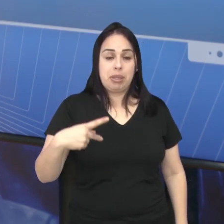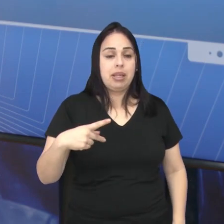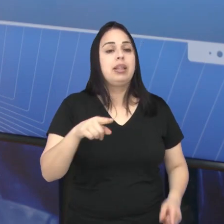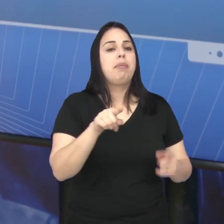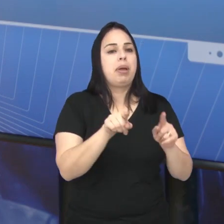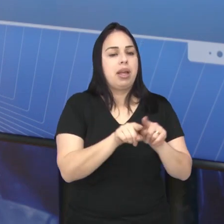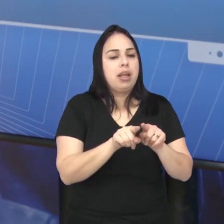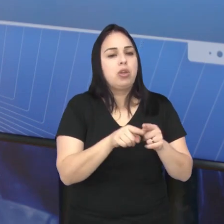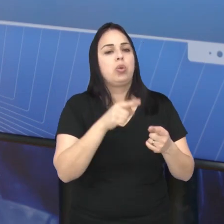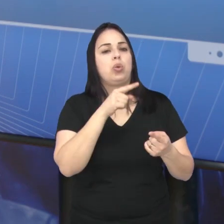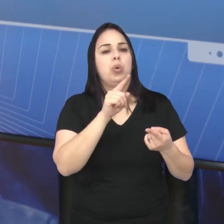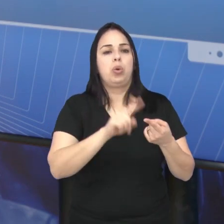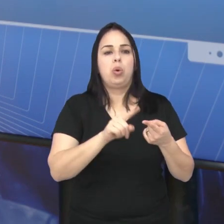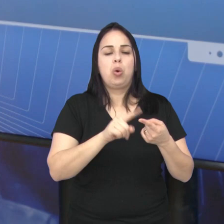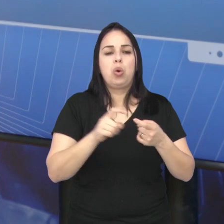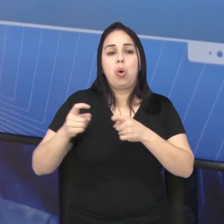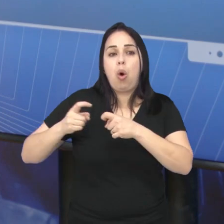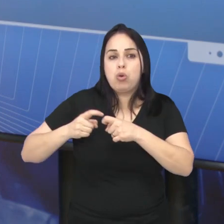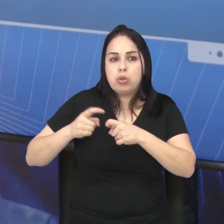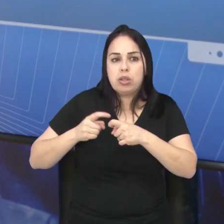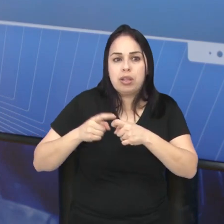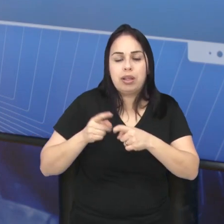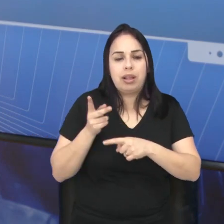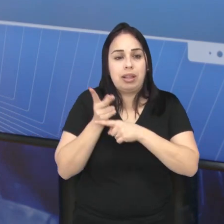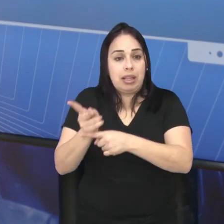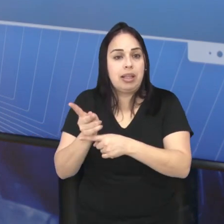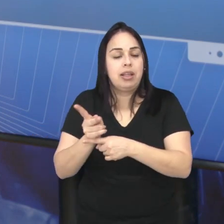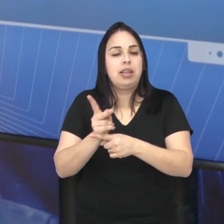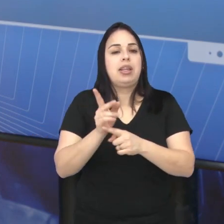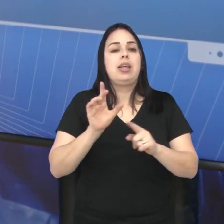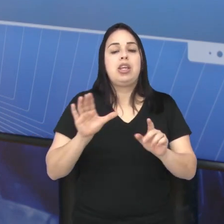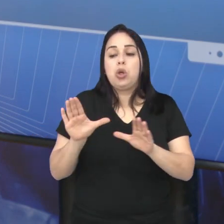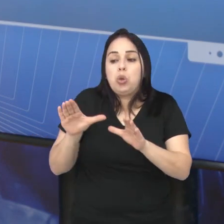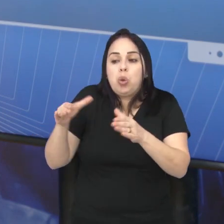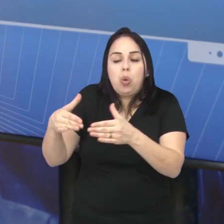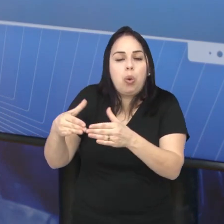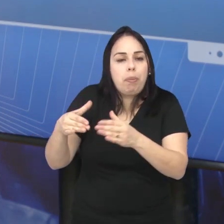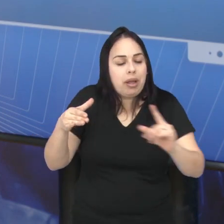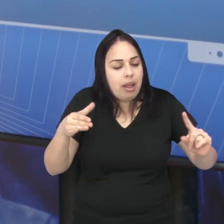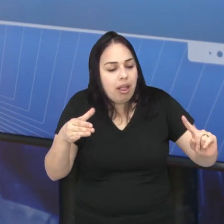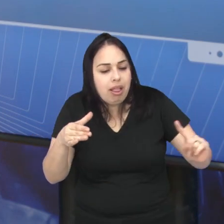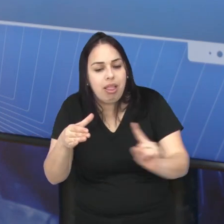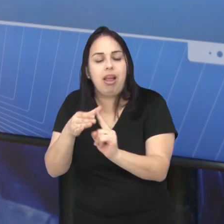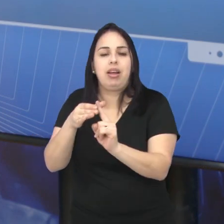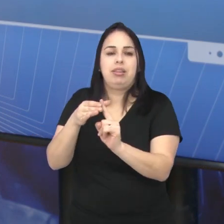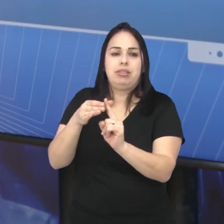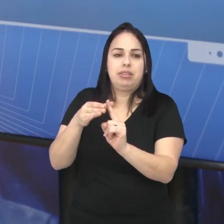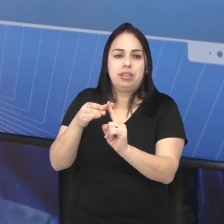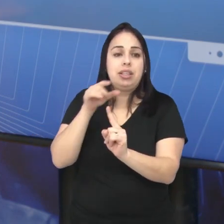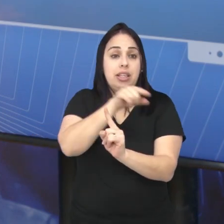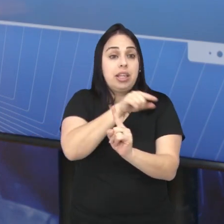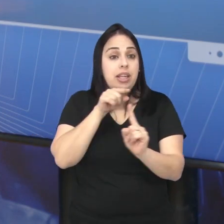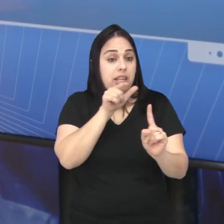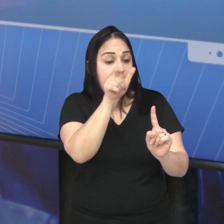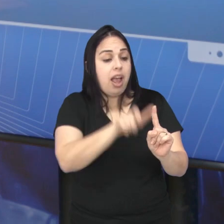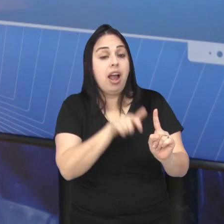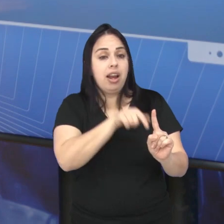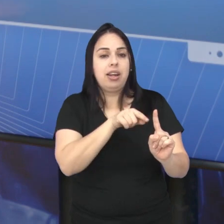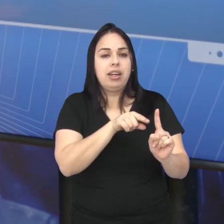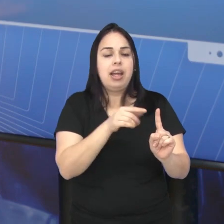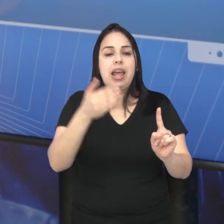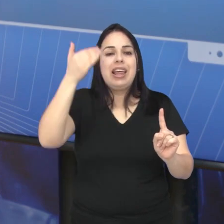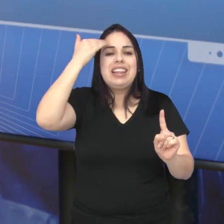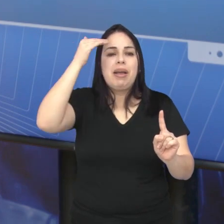consulta médica, ele é inserido primeiro num grupo que chama Porta de Entrada, que vai fazer com que esse